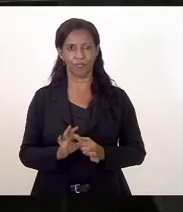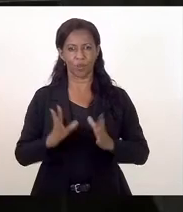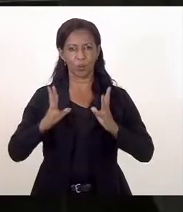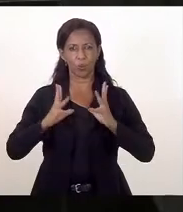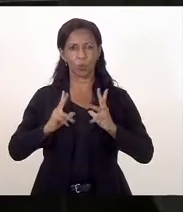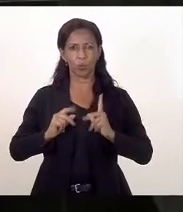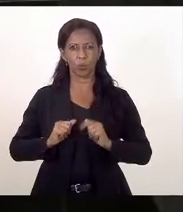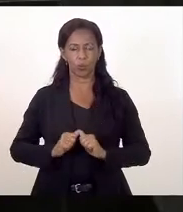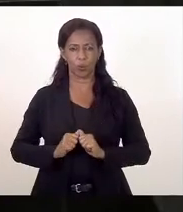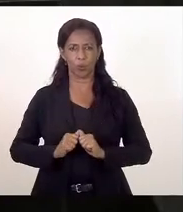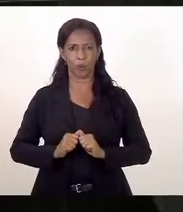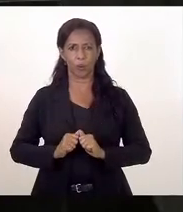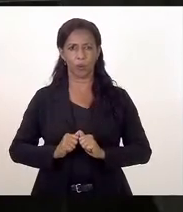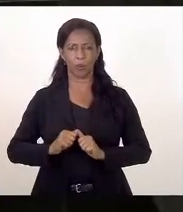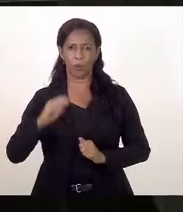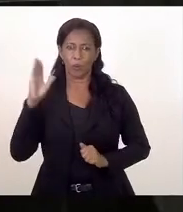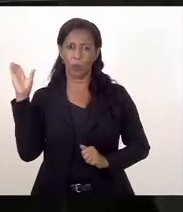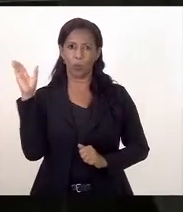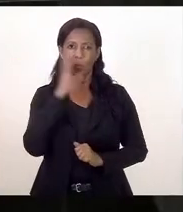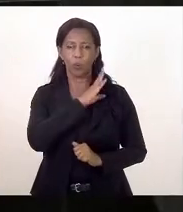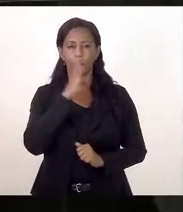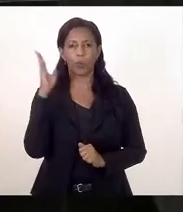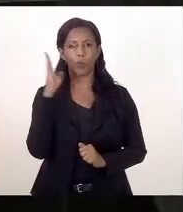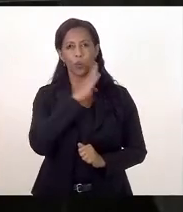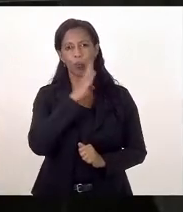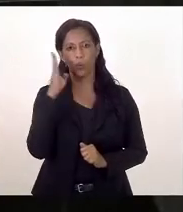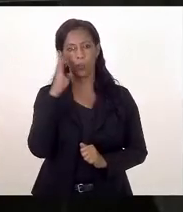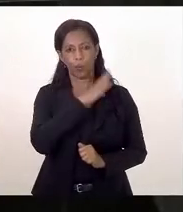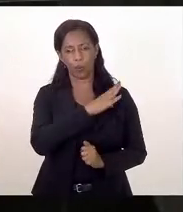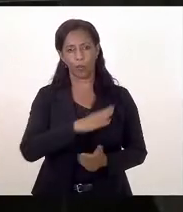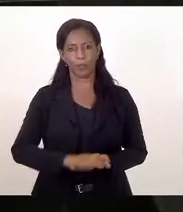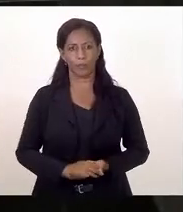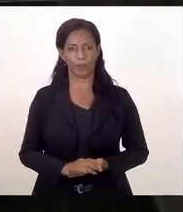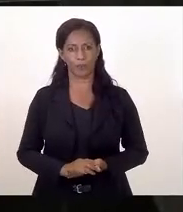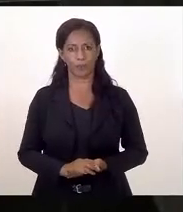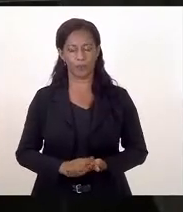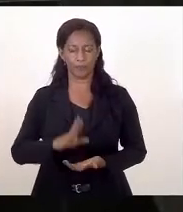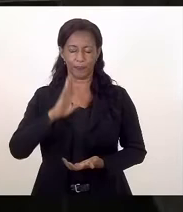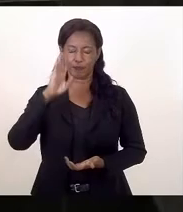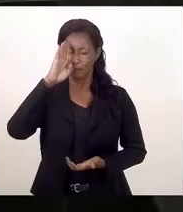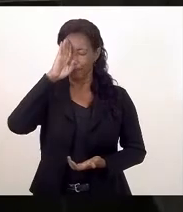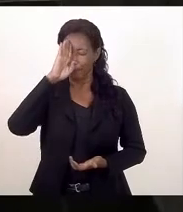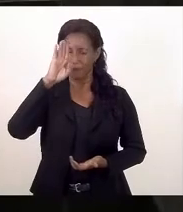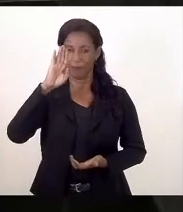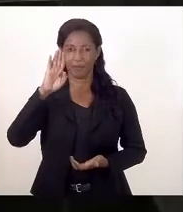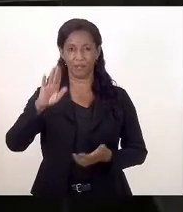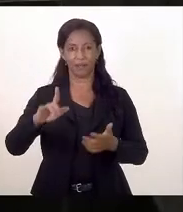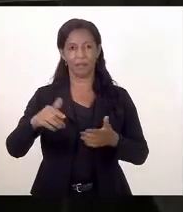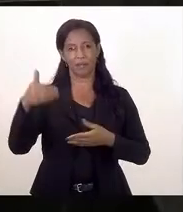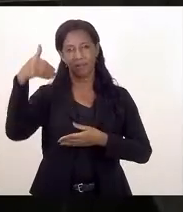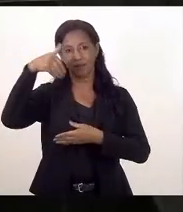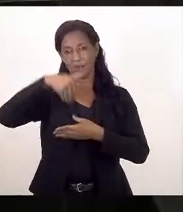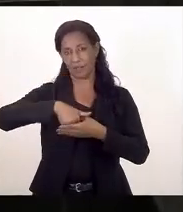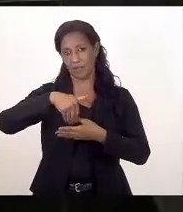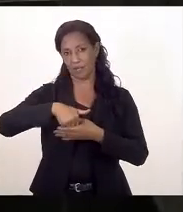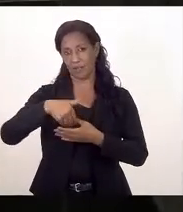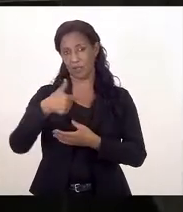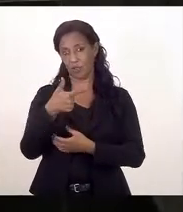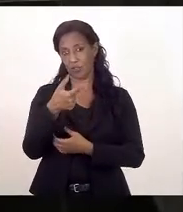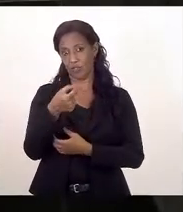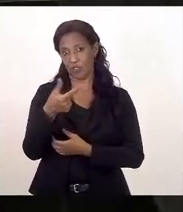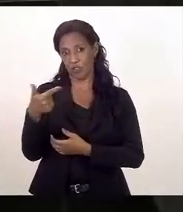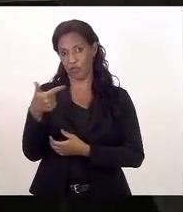o mais rápido possível, preferencialmente nas eleições de 22,